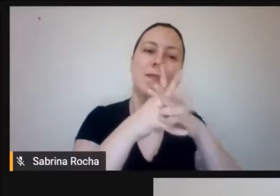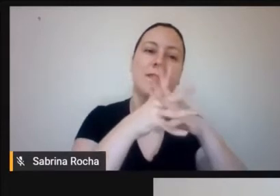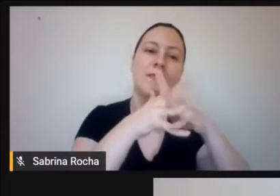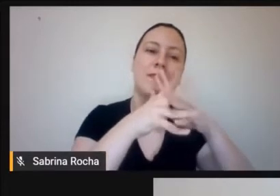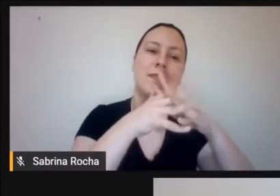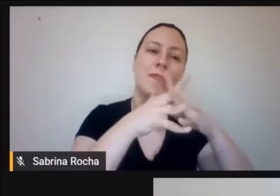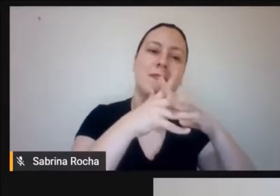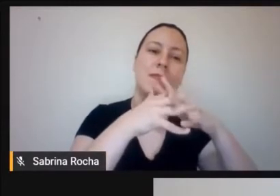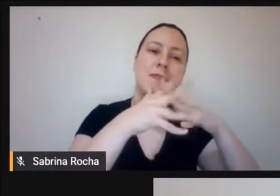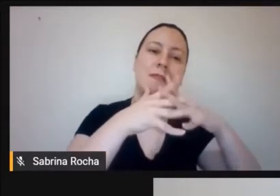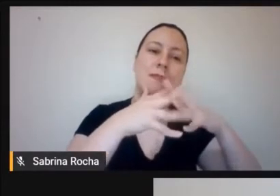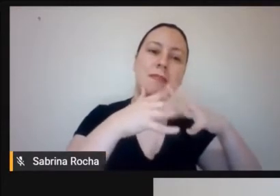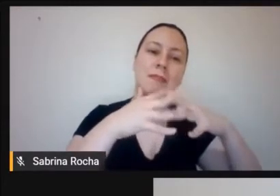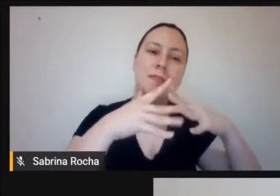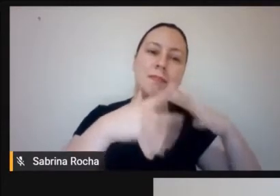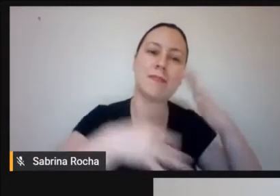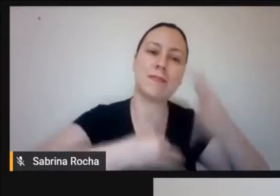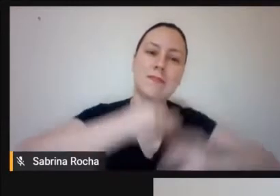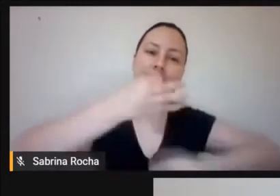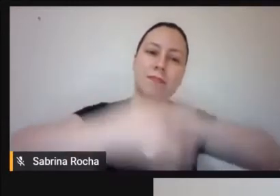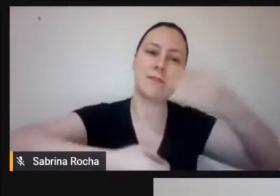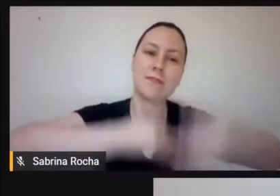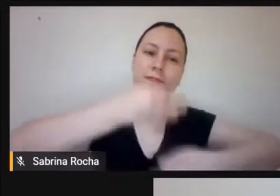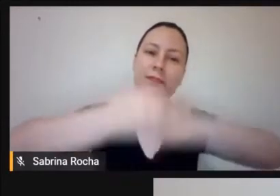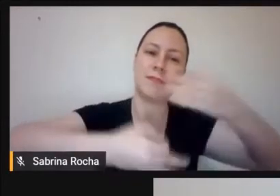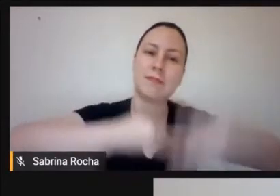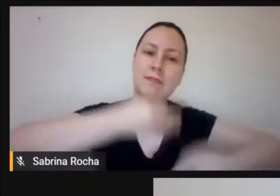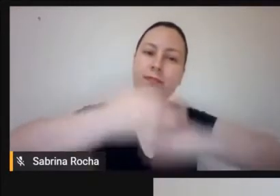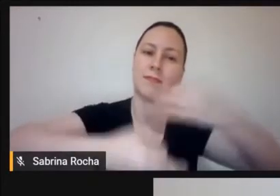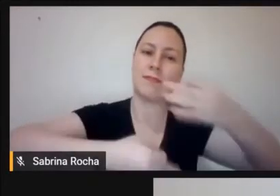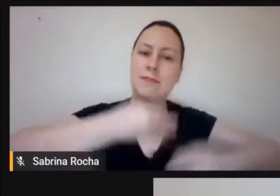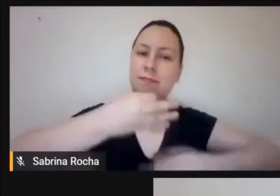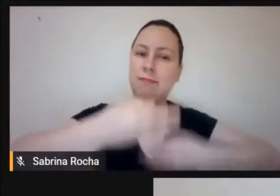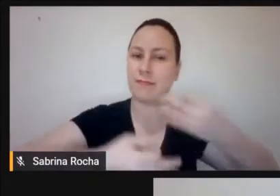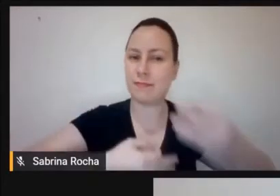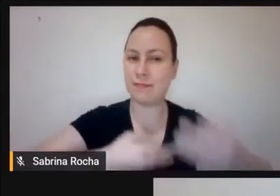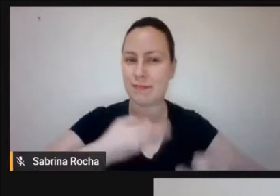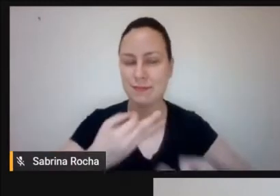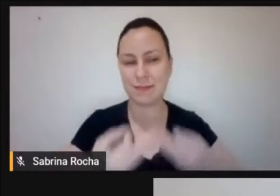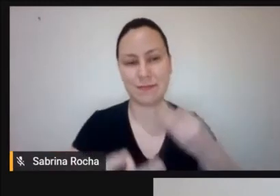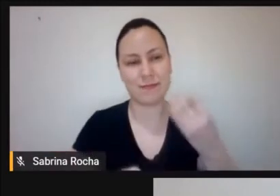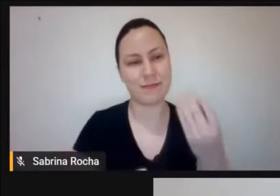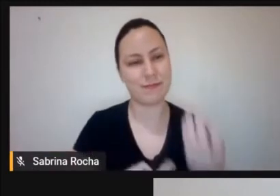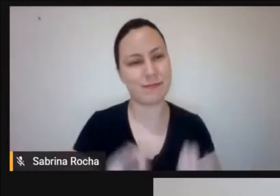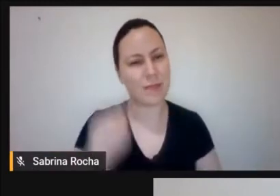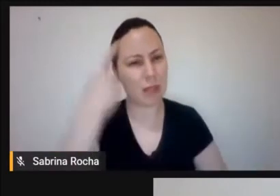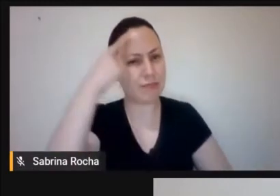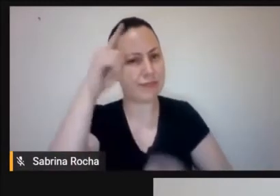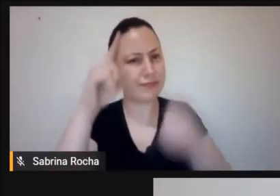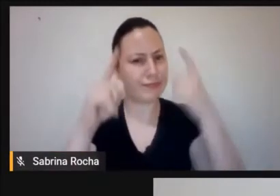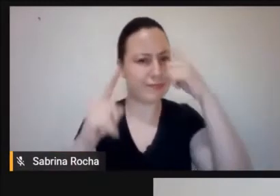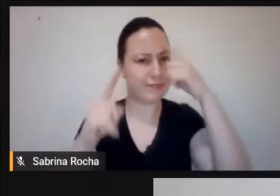nele. E, de certo que eles fazem isso com muita invenção, inventando.